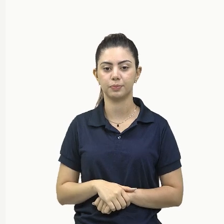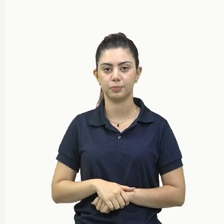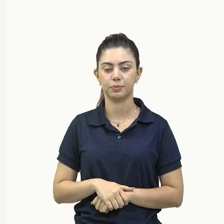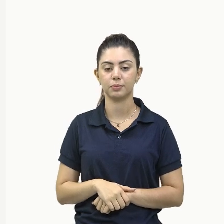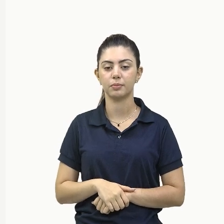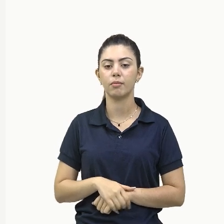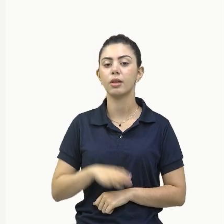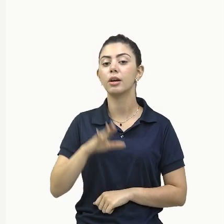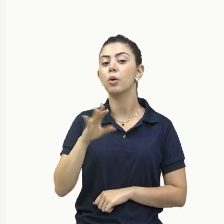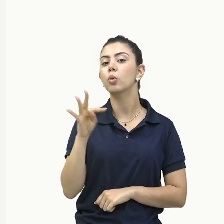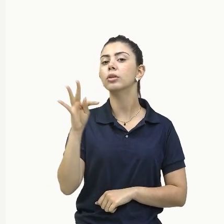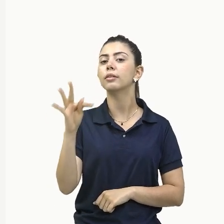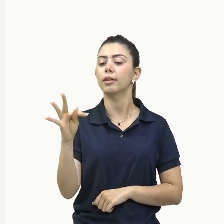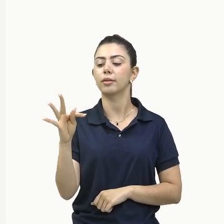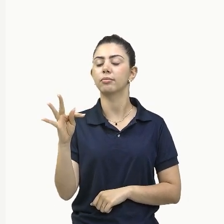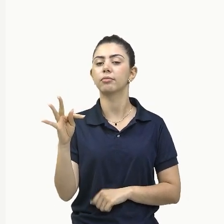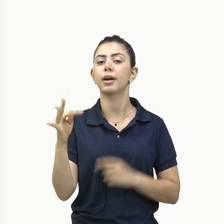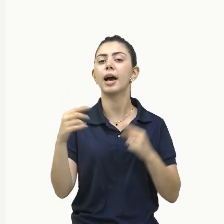E o T